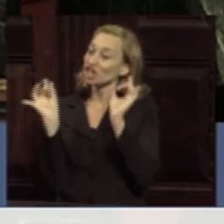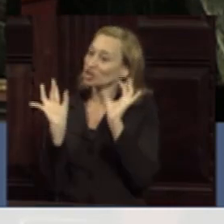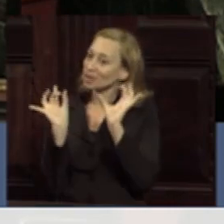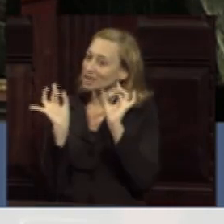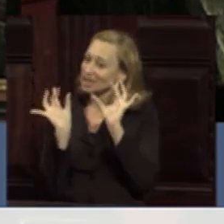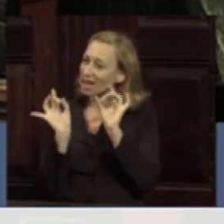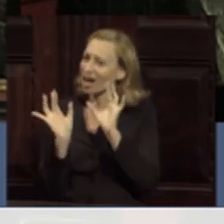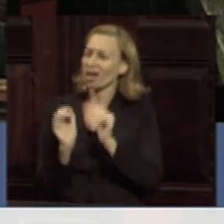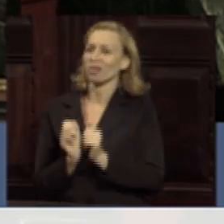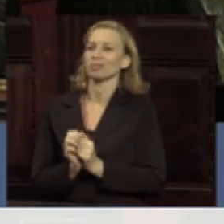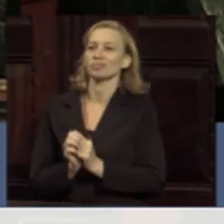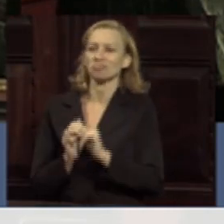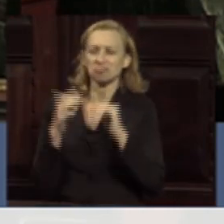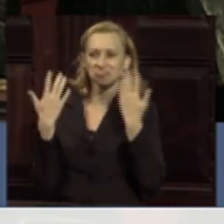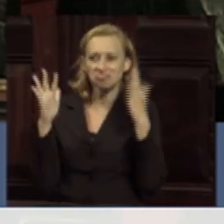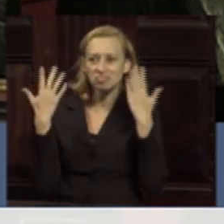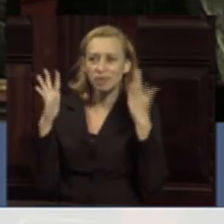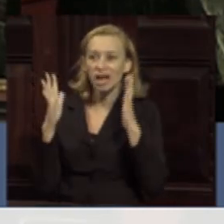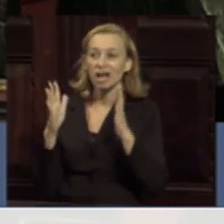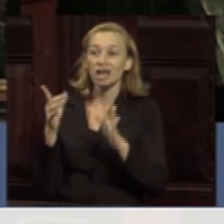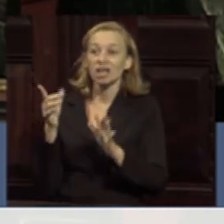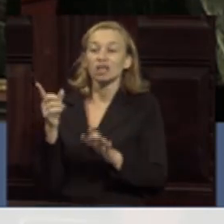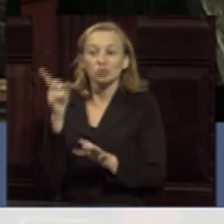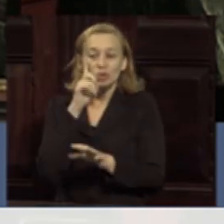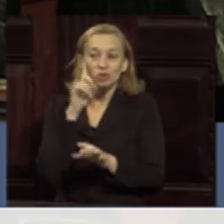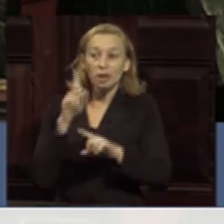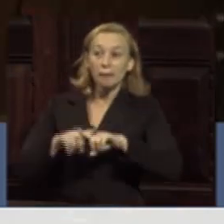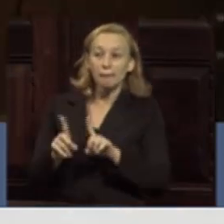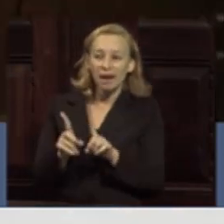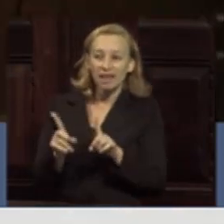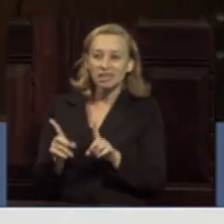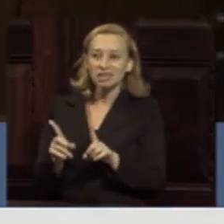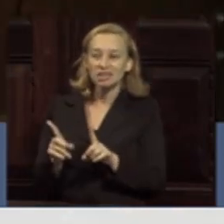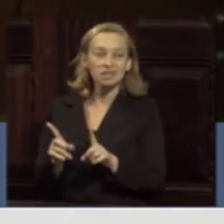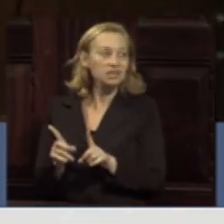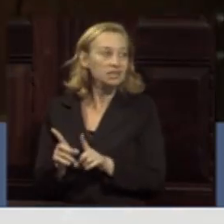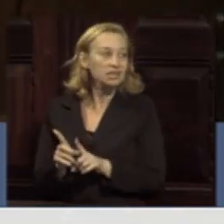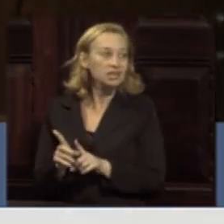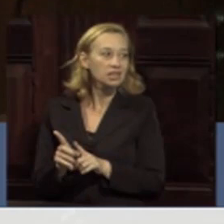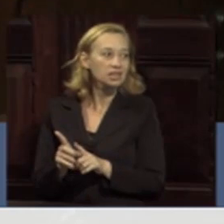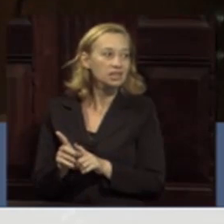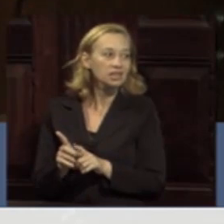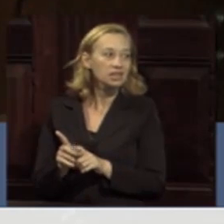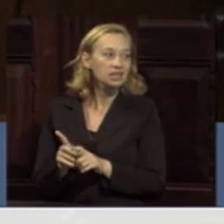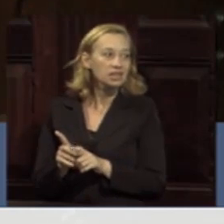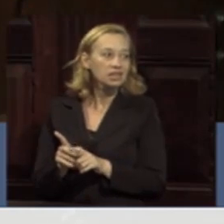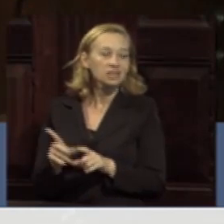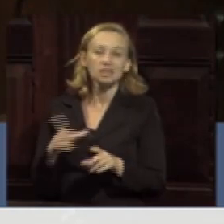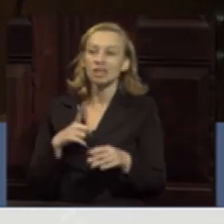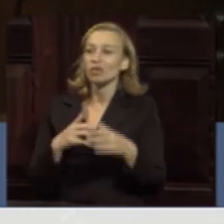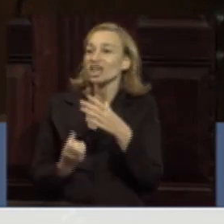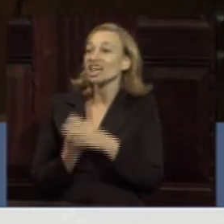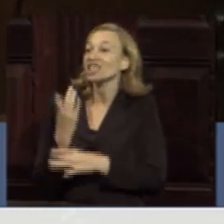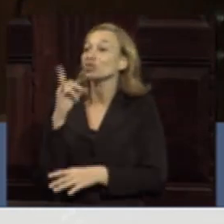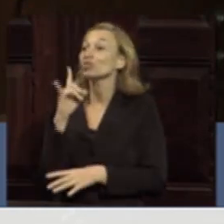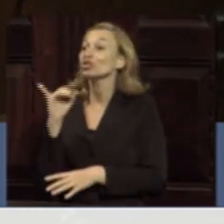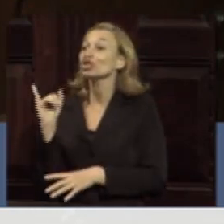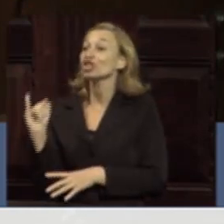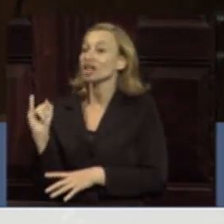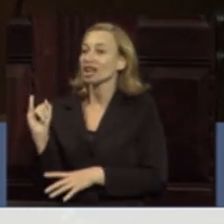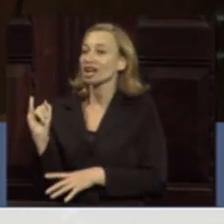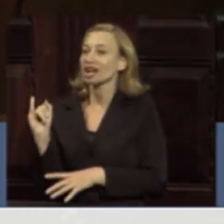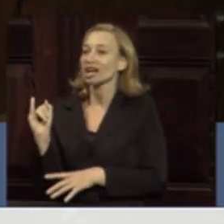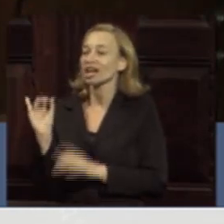lembrada com muito respeito todos os dias. Mas quando a ONU busca essa criação, em 1975, do